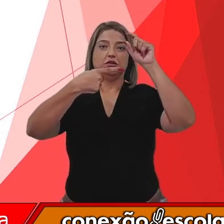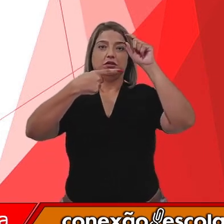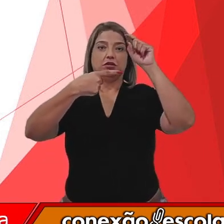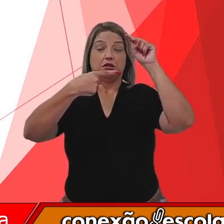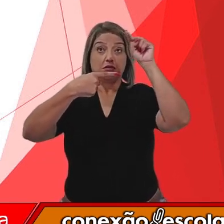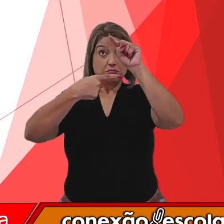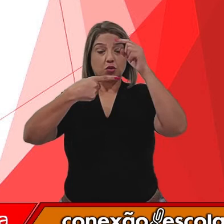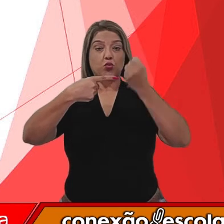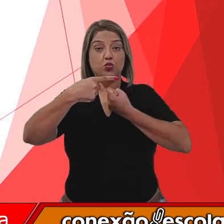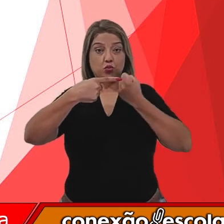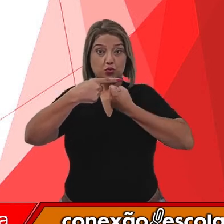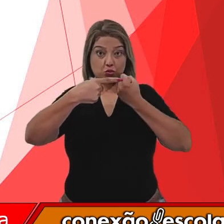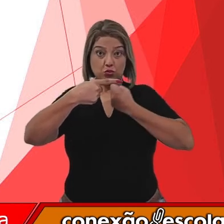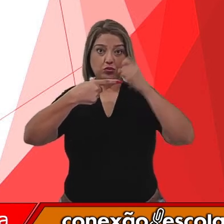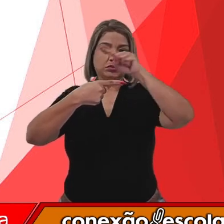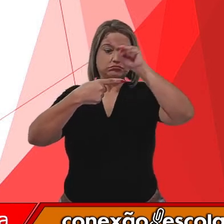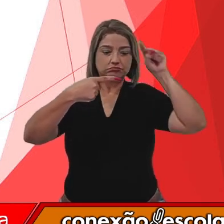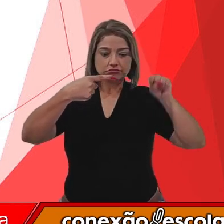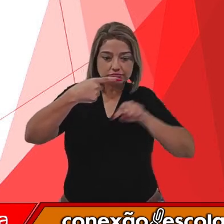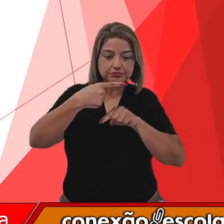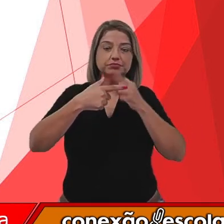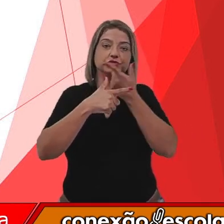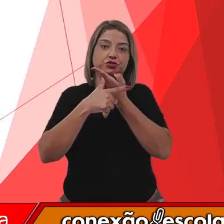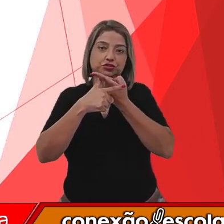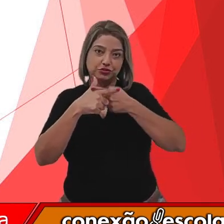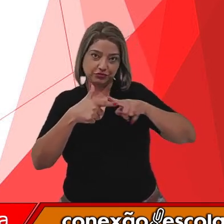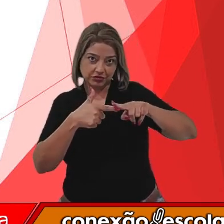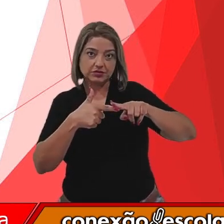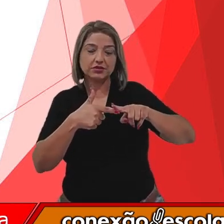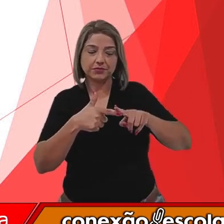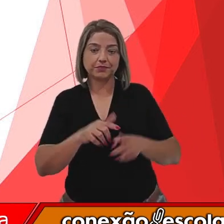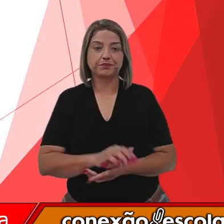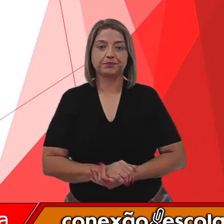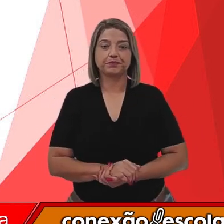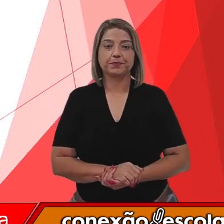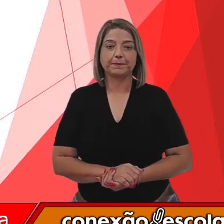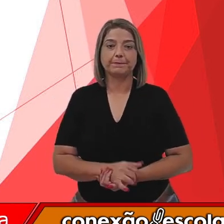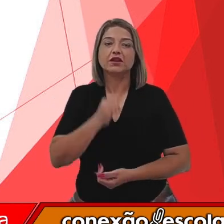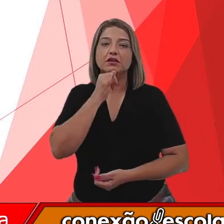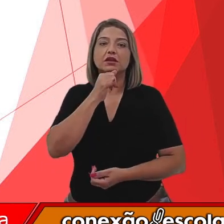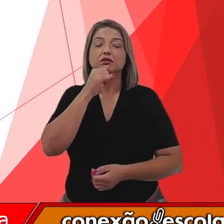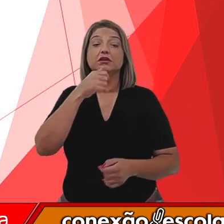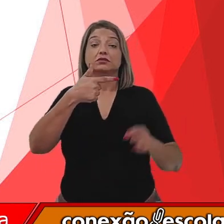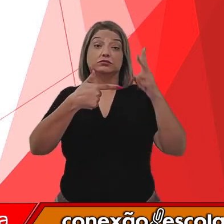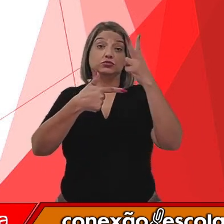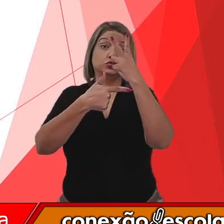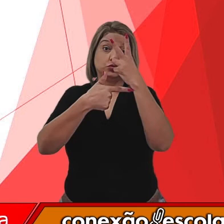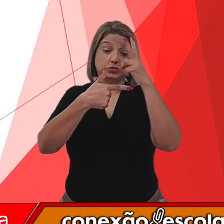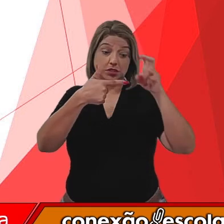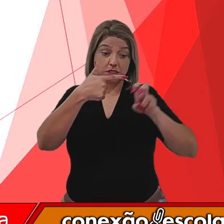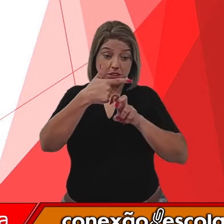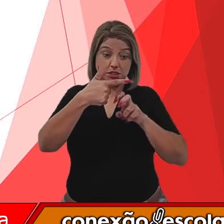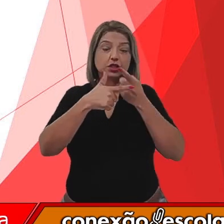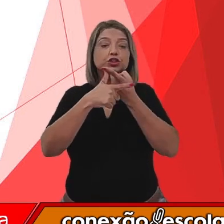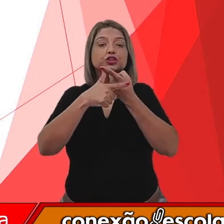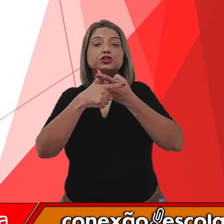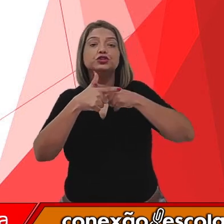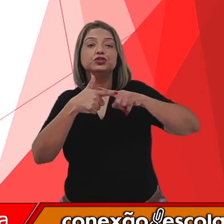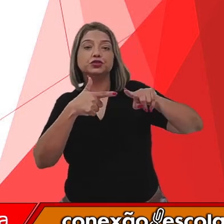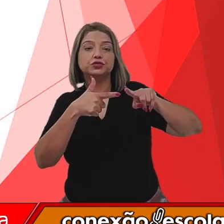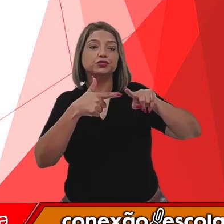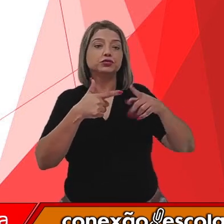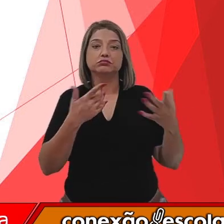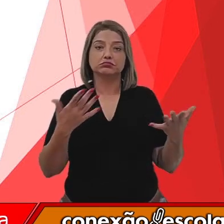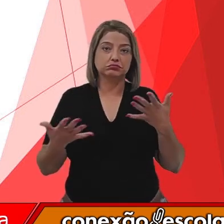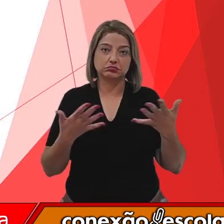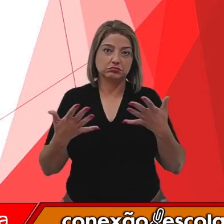Dividir numerador pelo denominador. Quando eu divido 2 por 5, ou seja, a gente pode pensar